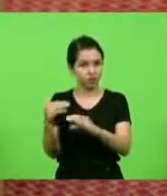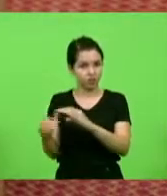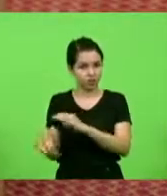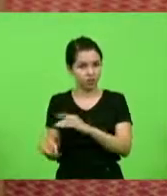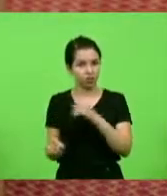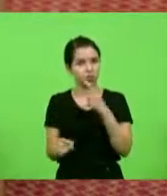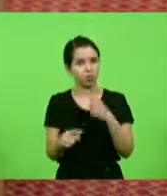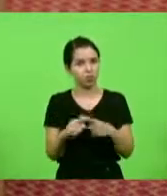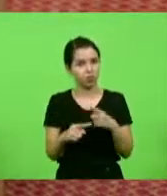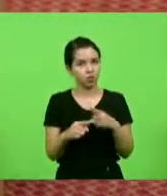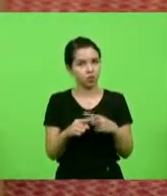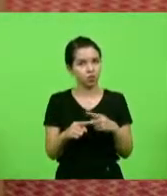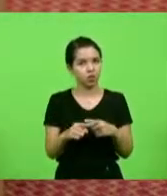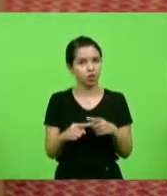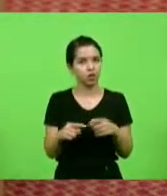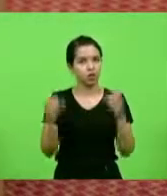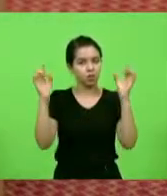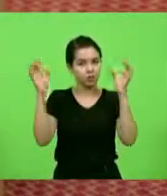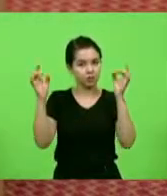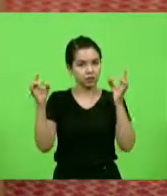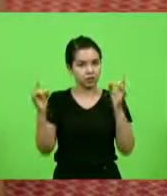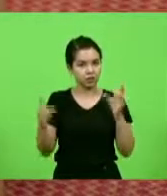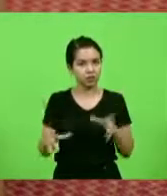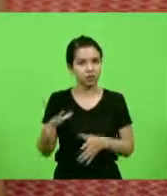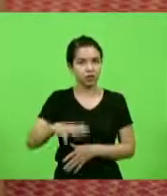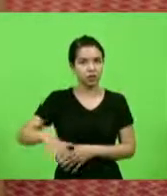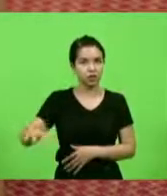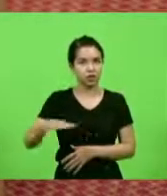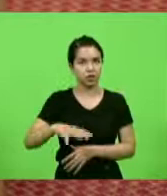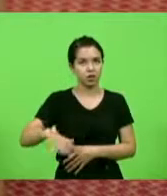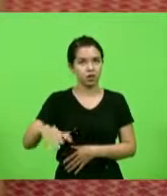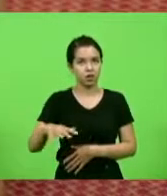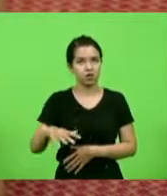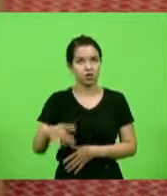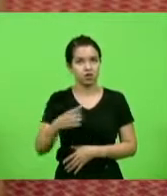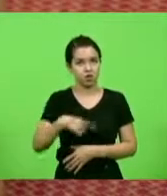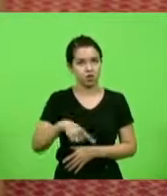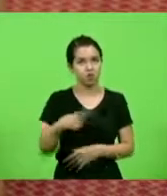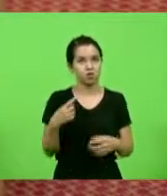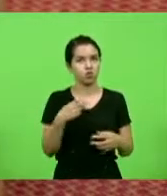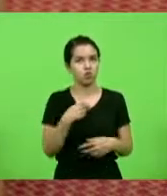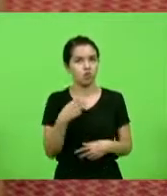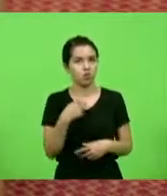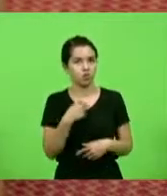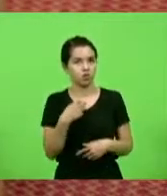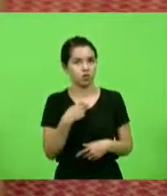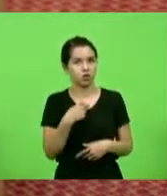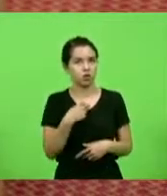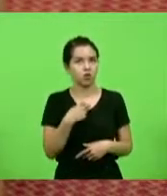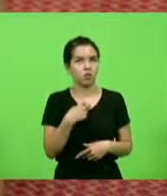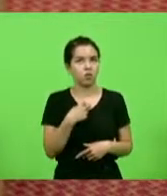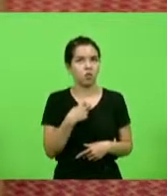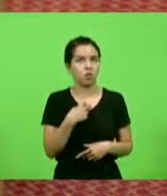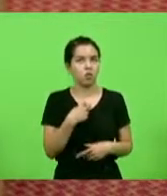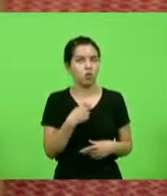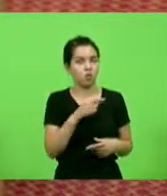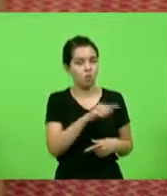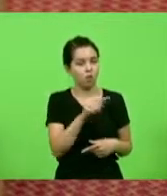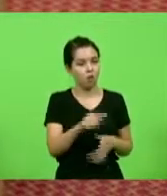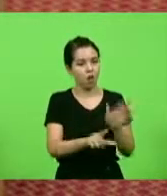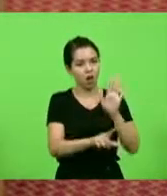é especialista da área. Nós não podemos, através de lei, dizer